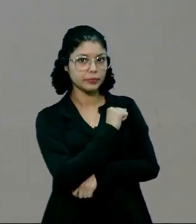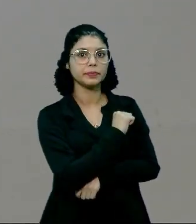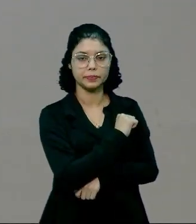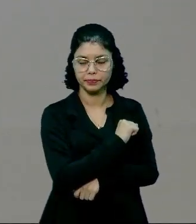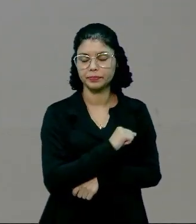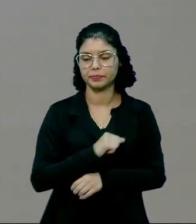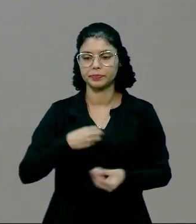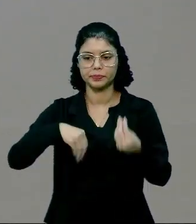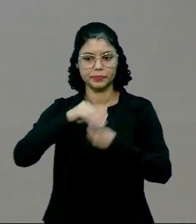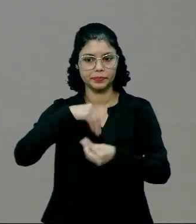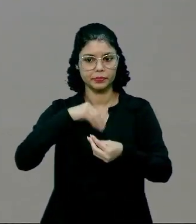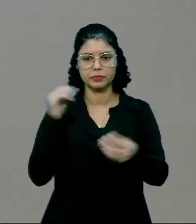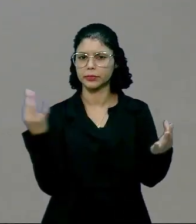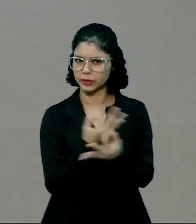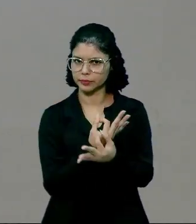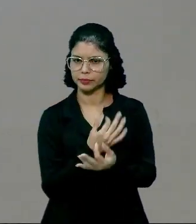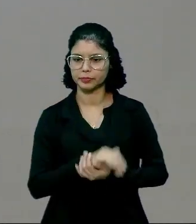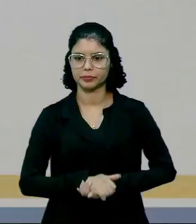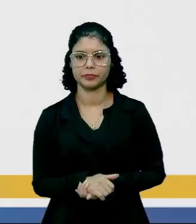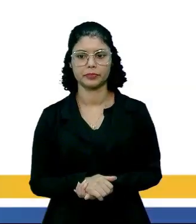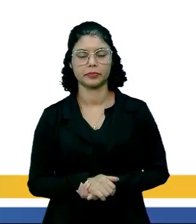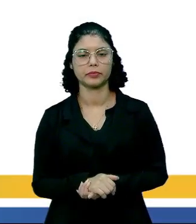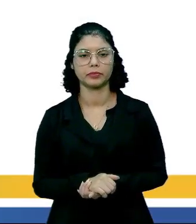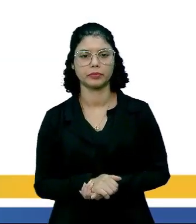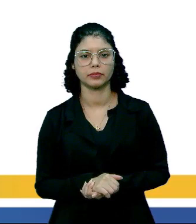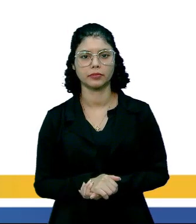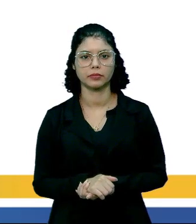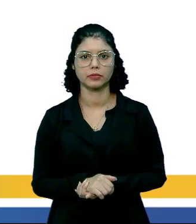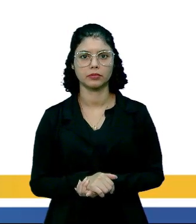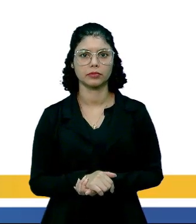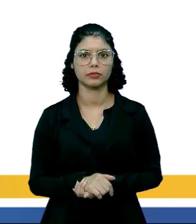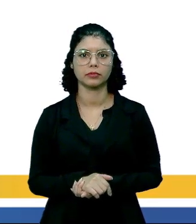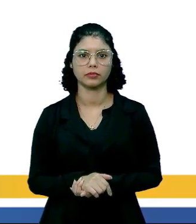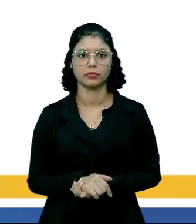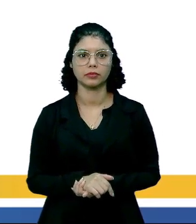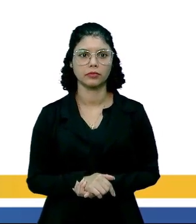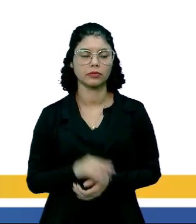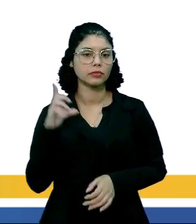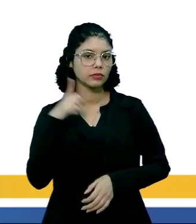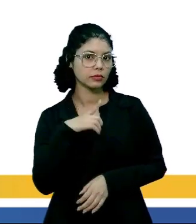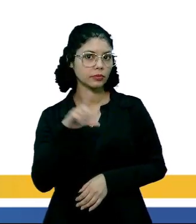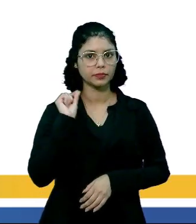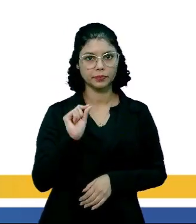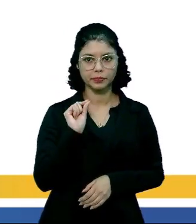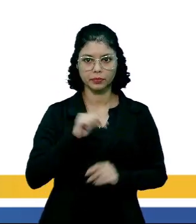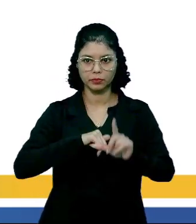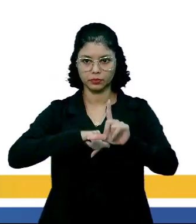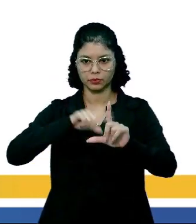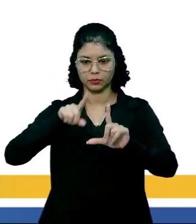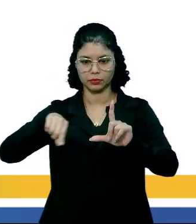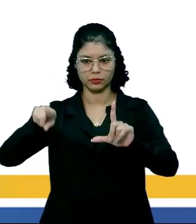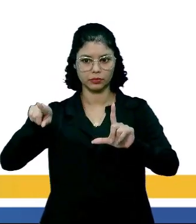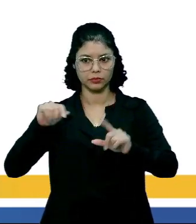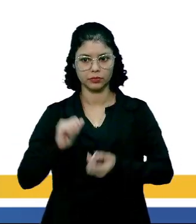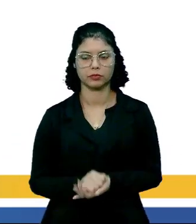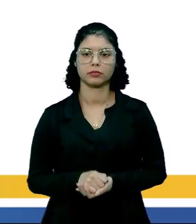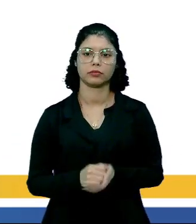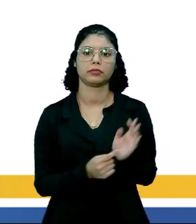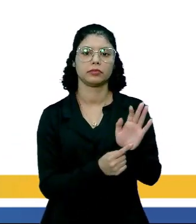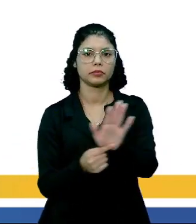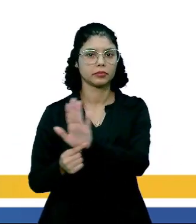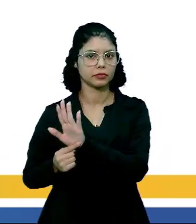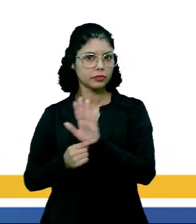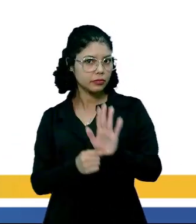será a nossa reação perfeito Vamos seguir então aí nós temos o seguinte esse gráfico ele vai mostrar para